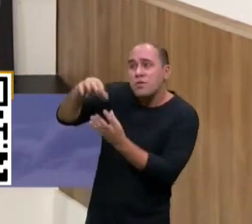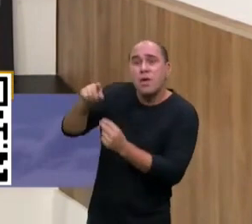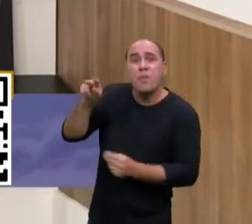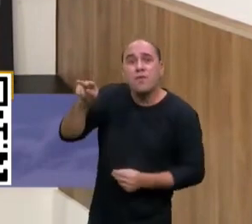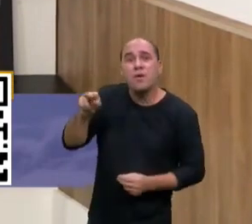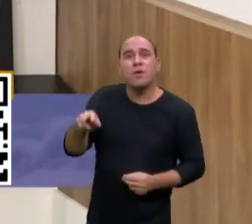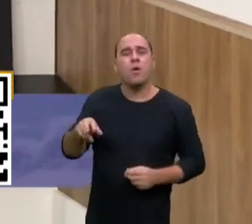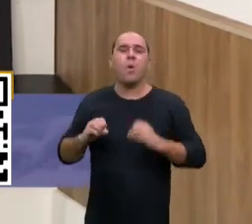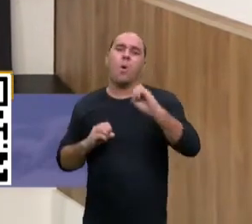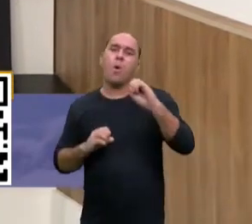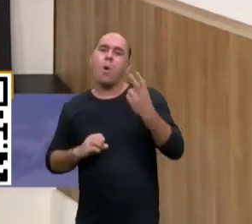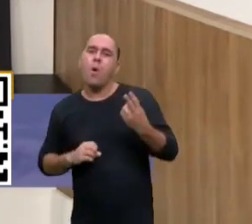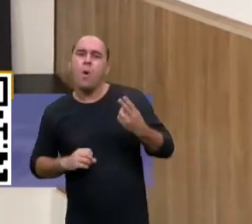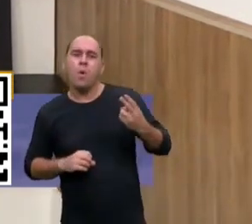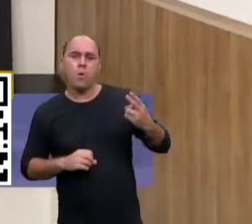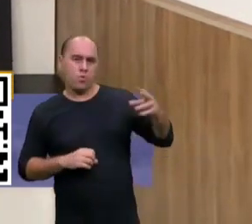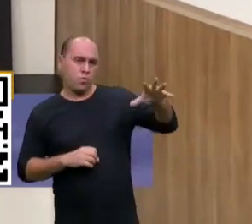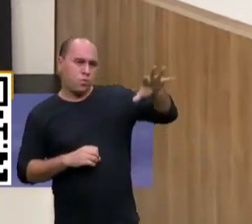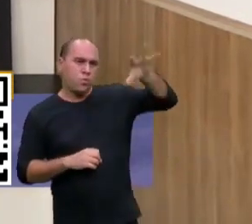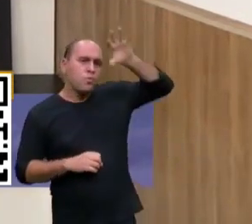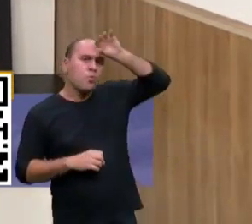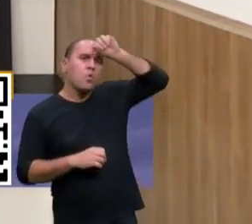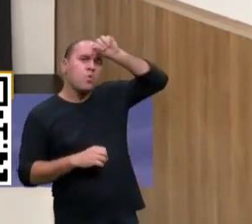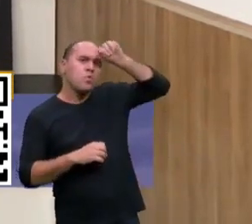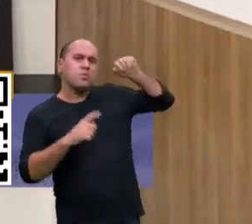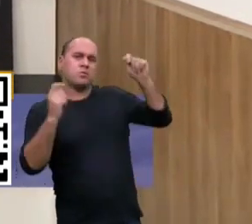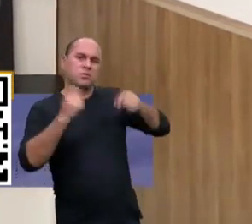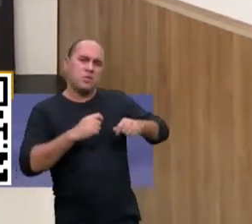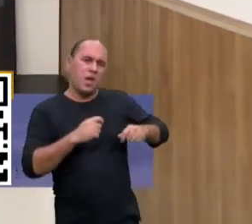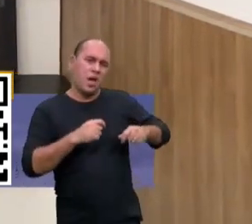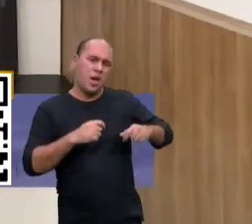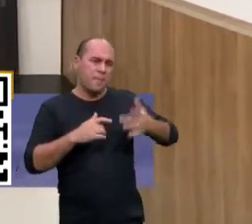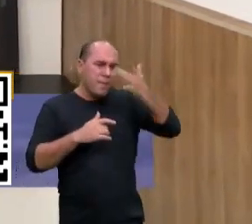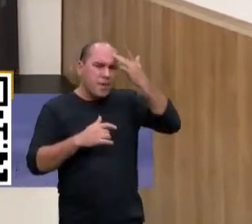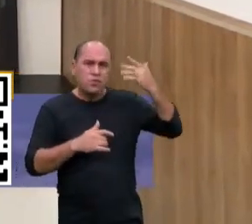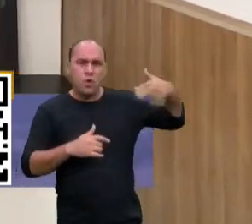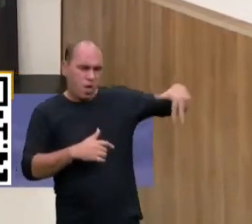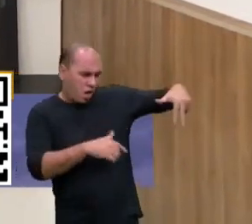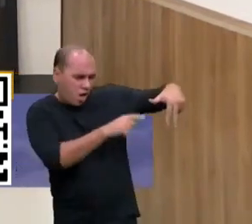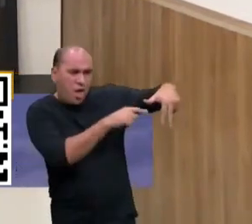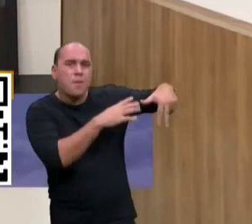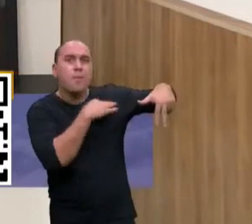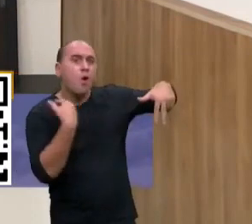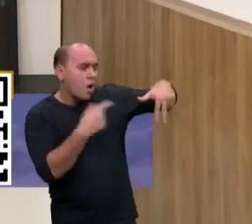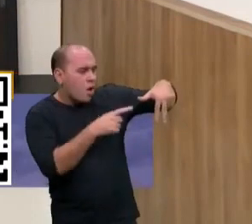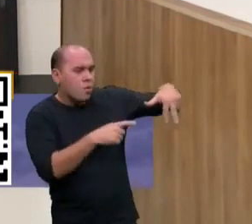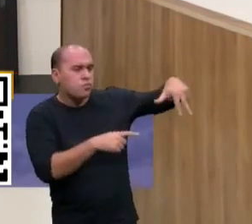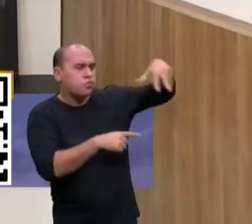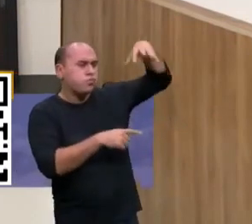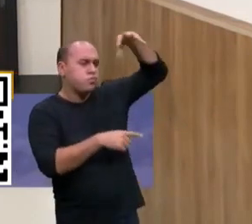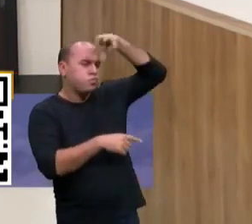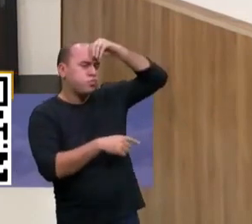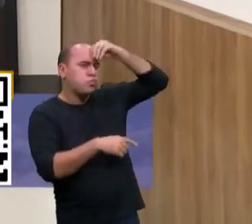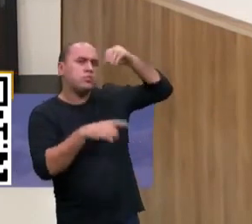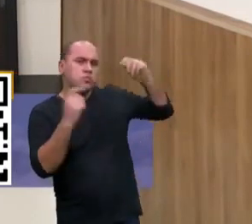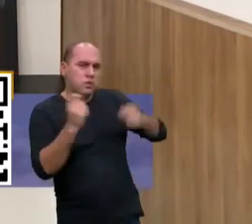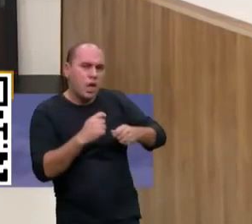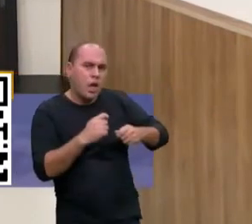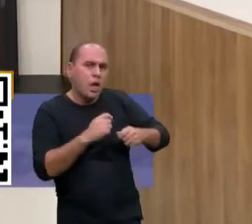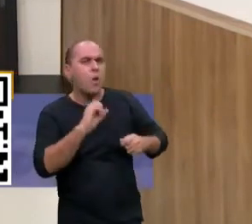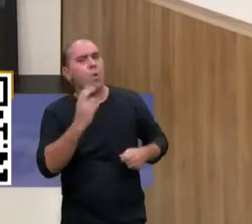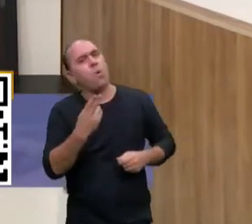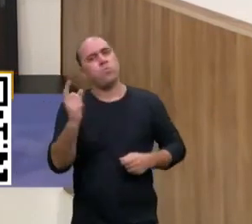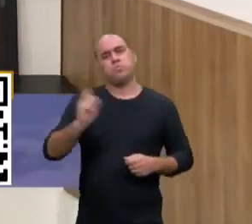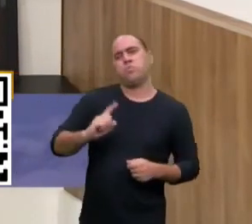centro espírita pode aparecer no corpo de um pai de santo ou de uma mãe de santo Será que o morto volta ou não volta fala ou não fala tá